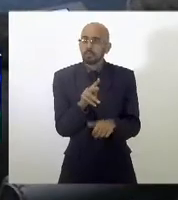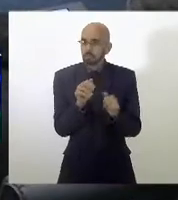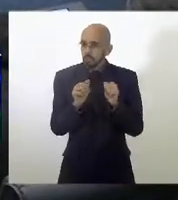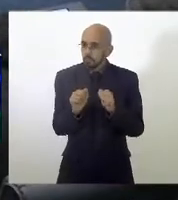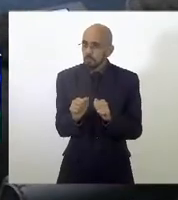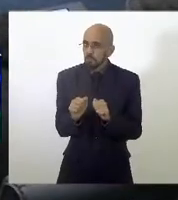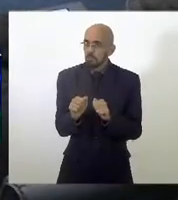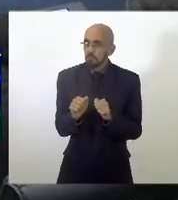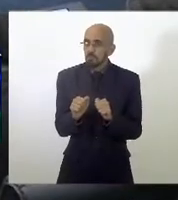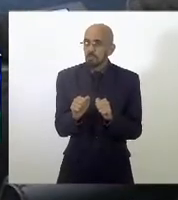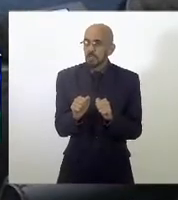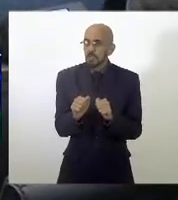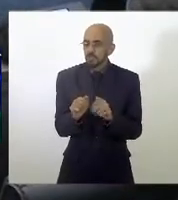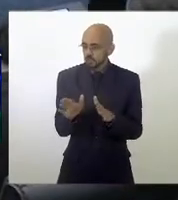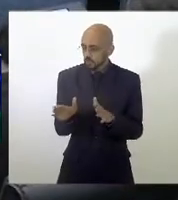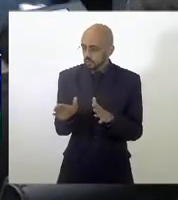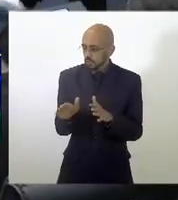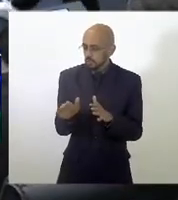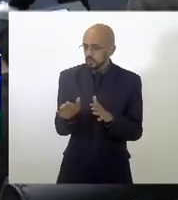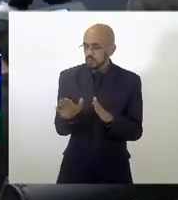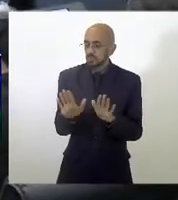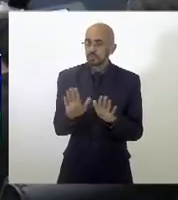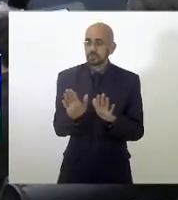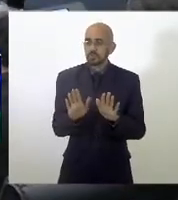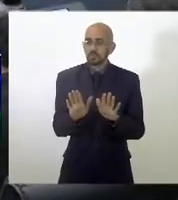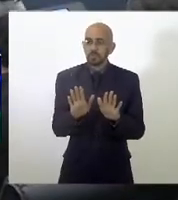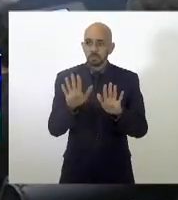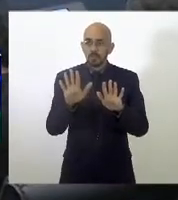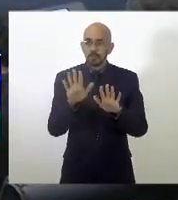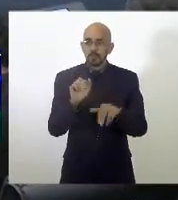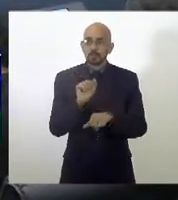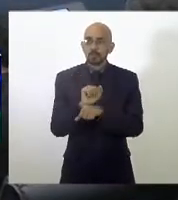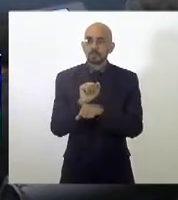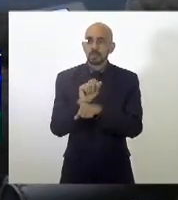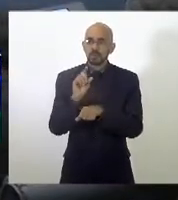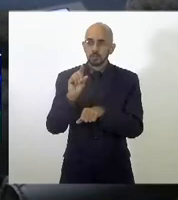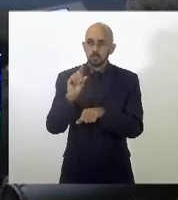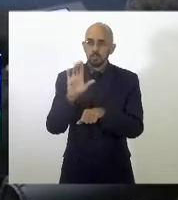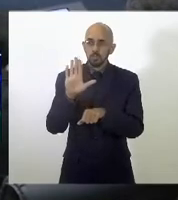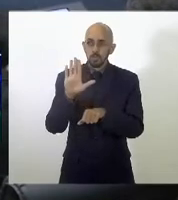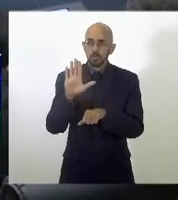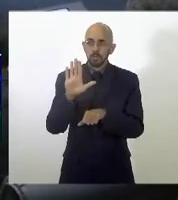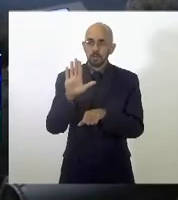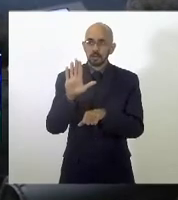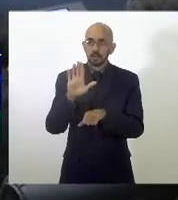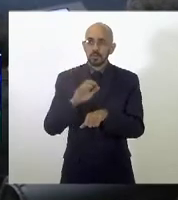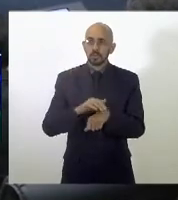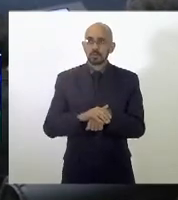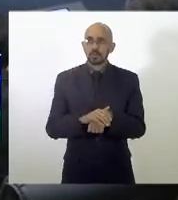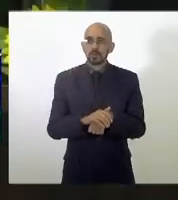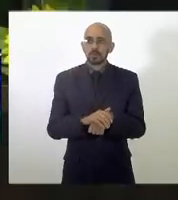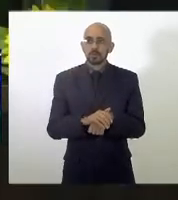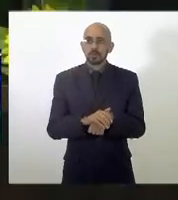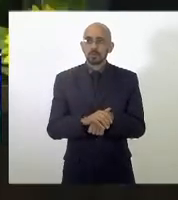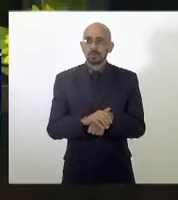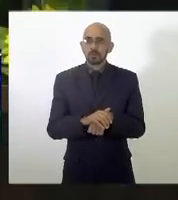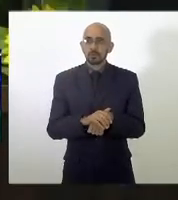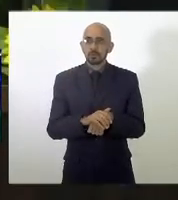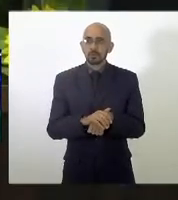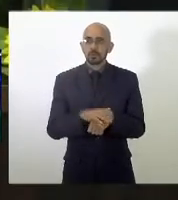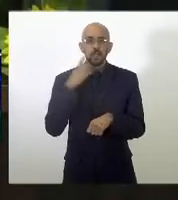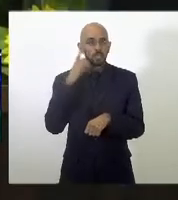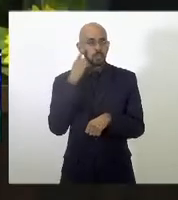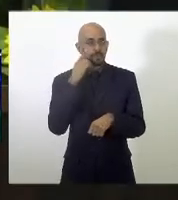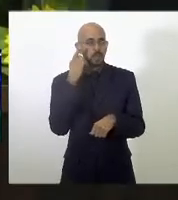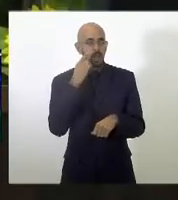forma? A emenda número 1... Não, um instante, por favor. Do deputado Luiz Paulo. Deixa eu só ver se... Contempla.